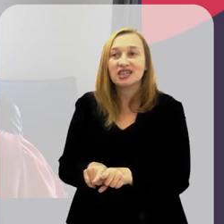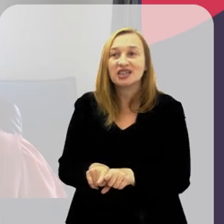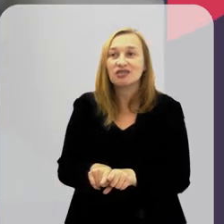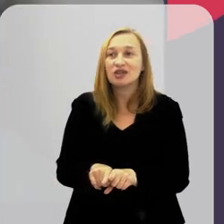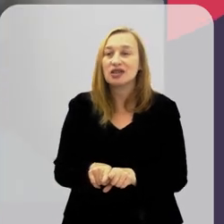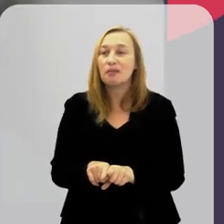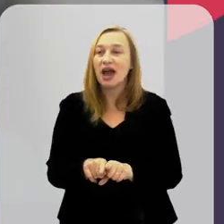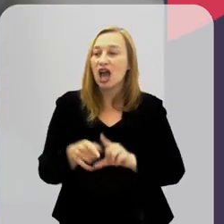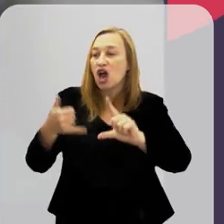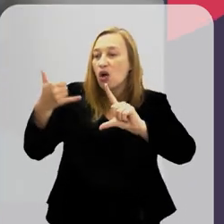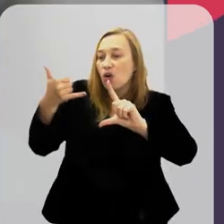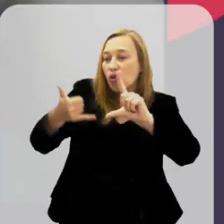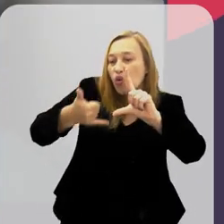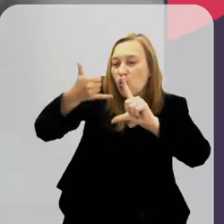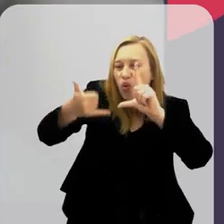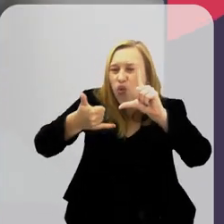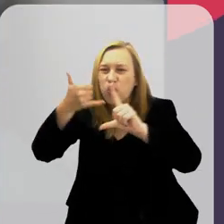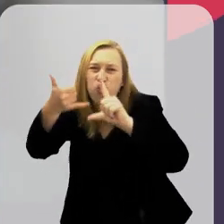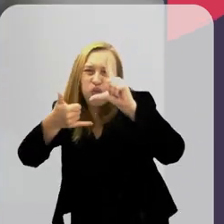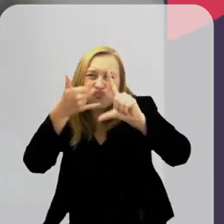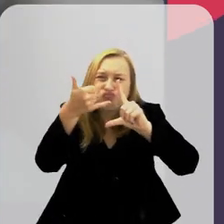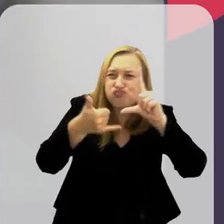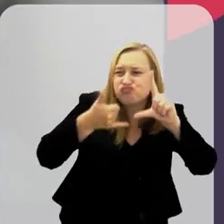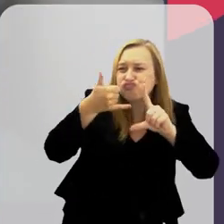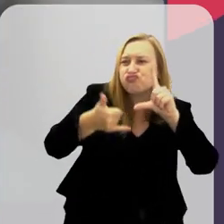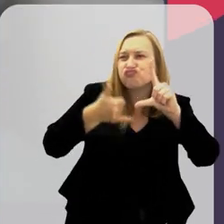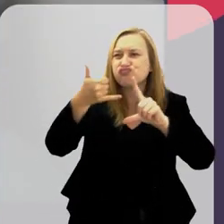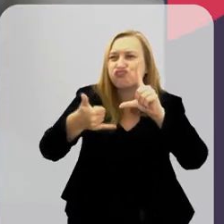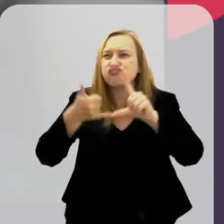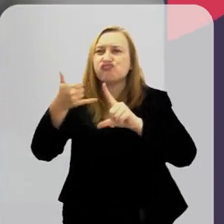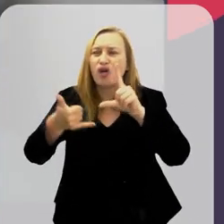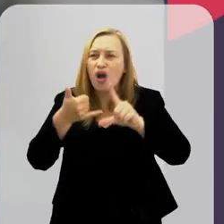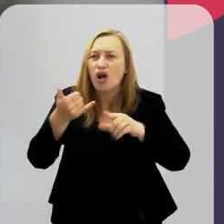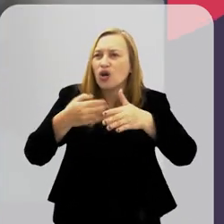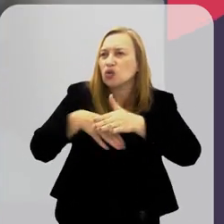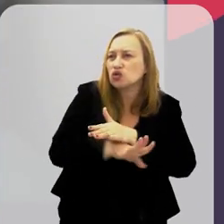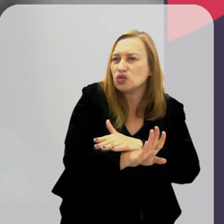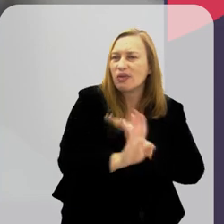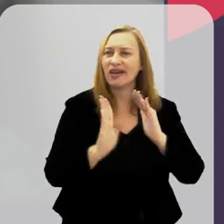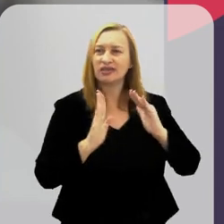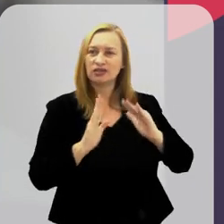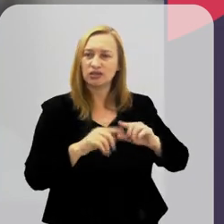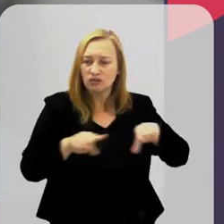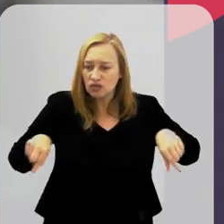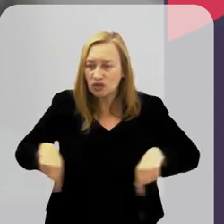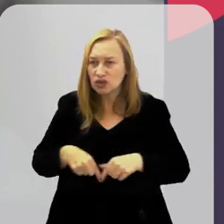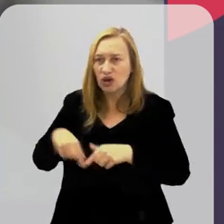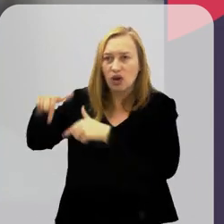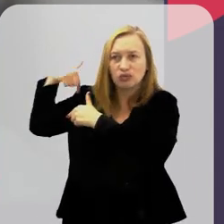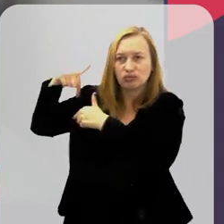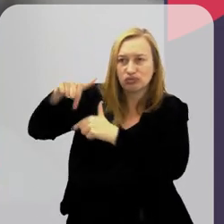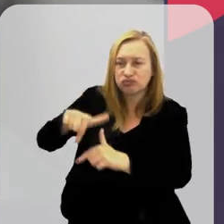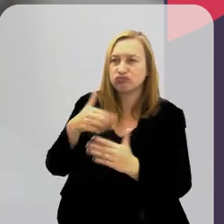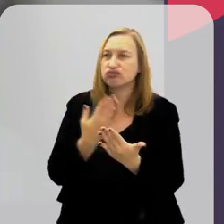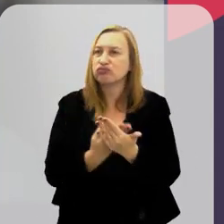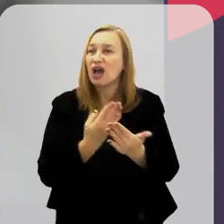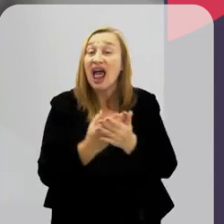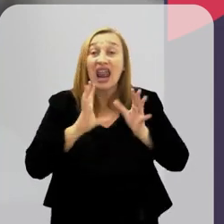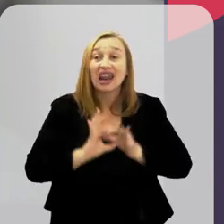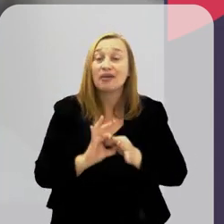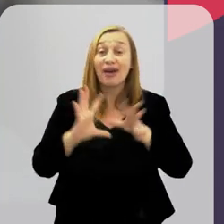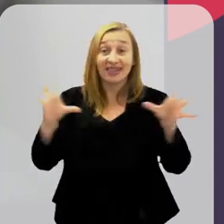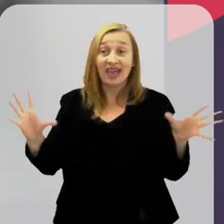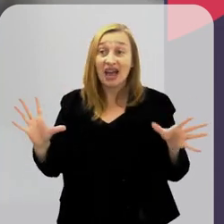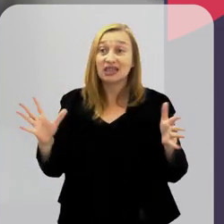estavam de uma forma mais lúdica, né? Ela não vinha com aquela roupagem que a gente está acostumado numa sala de aula tradicional. E eles